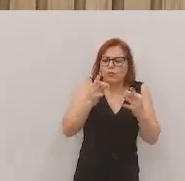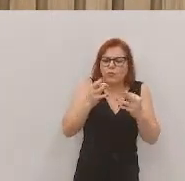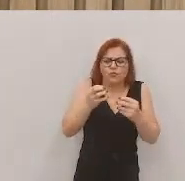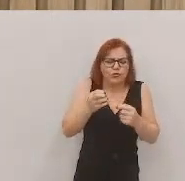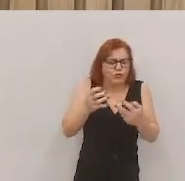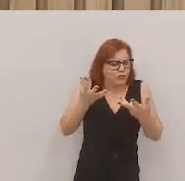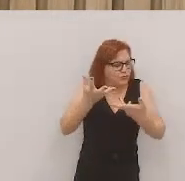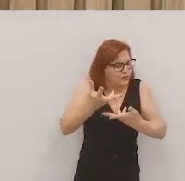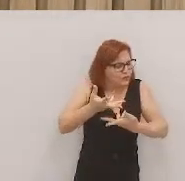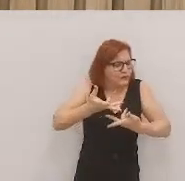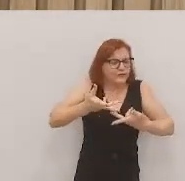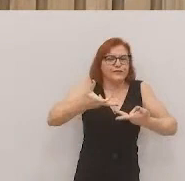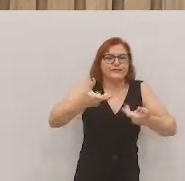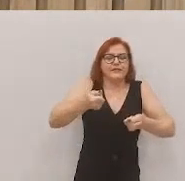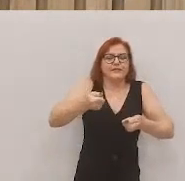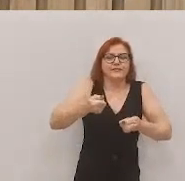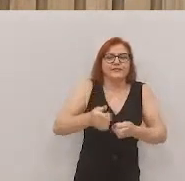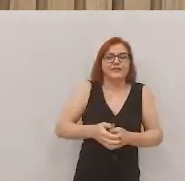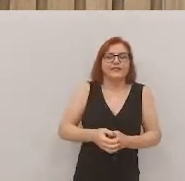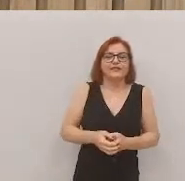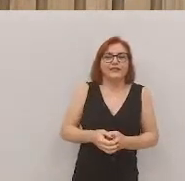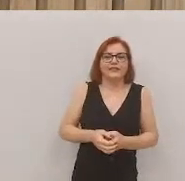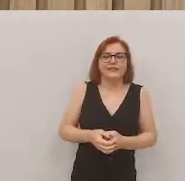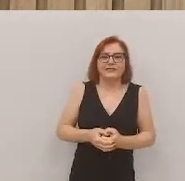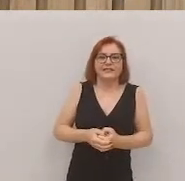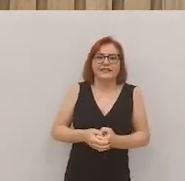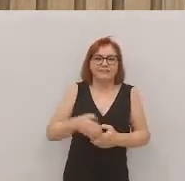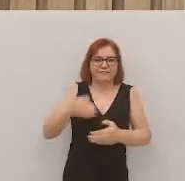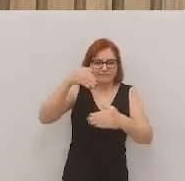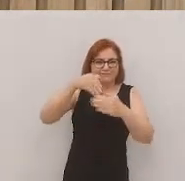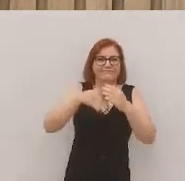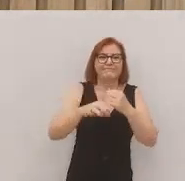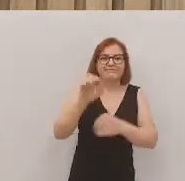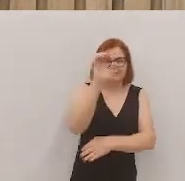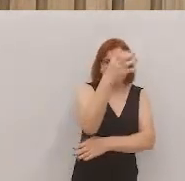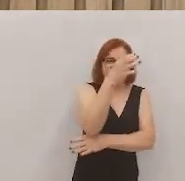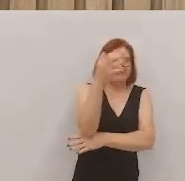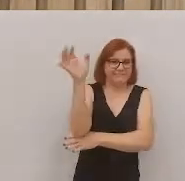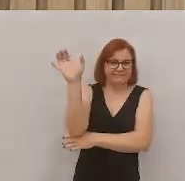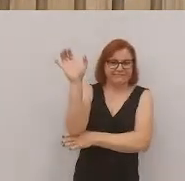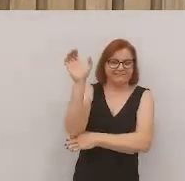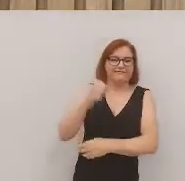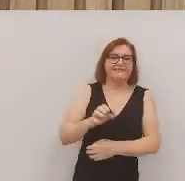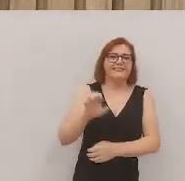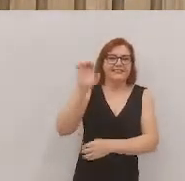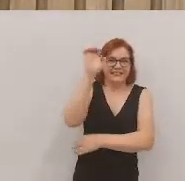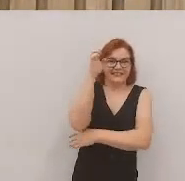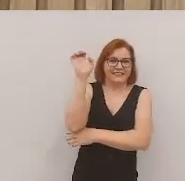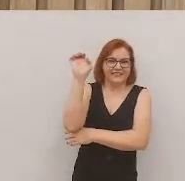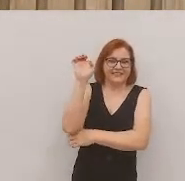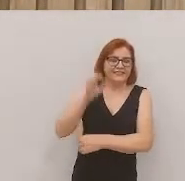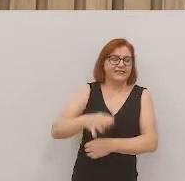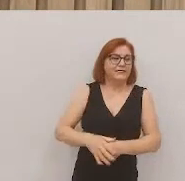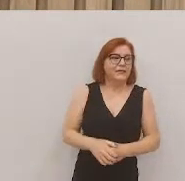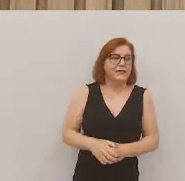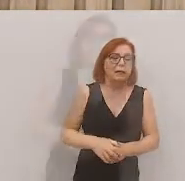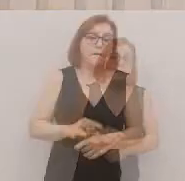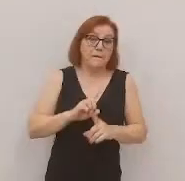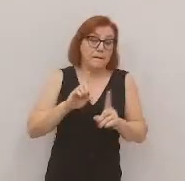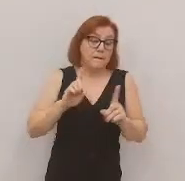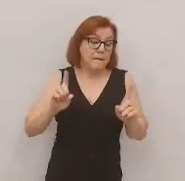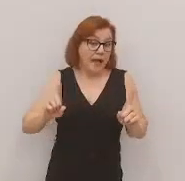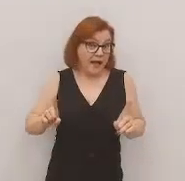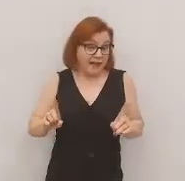era maravilhoso ali, né, no Jardim do Éden. Até que,